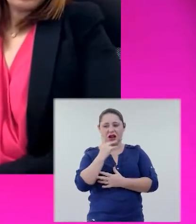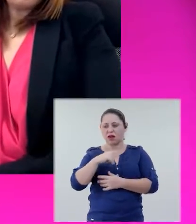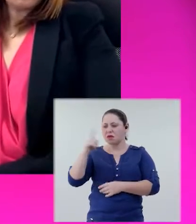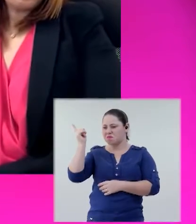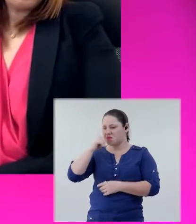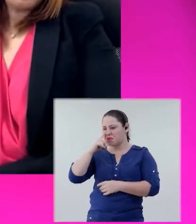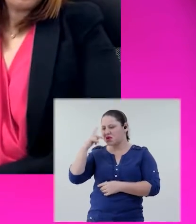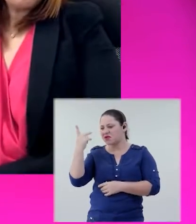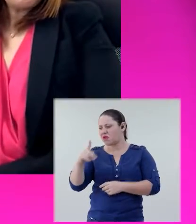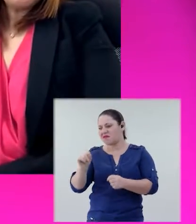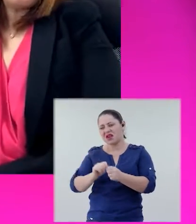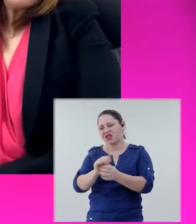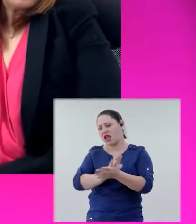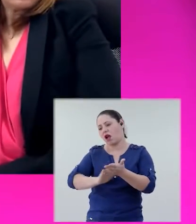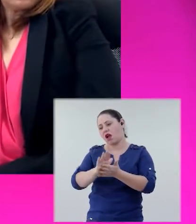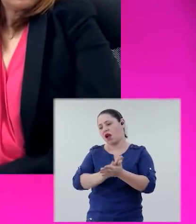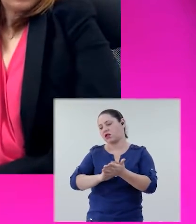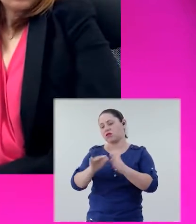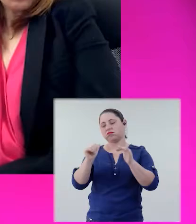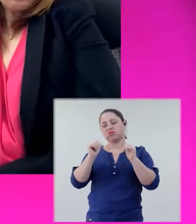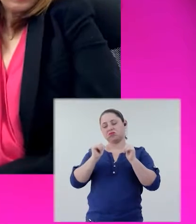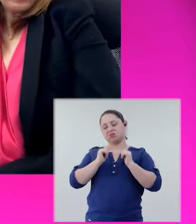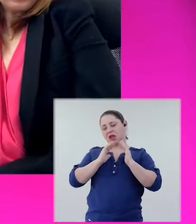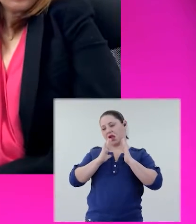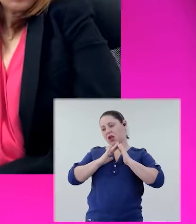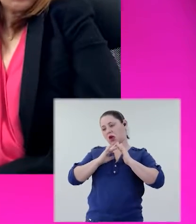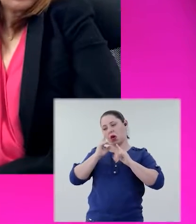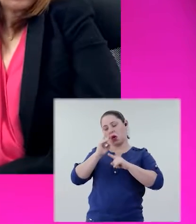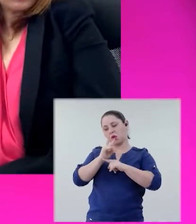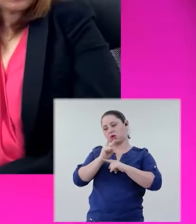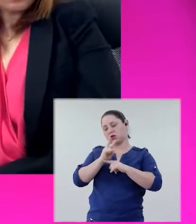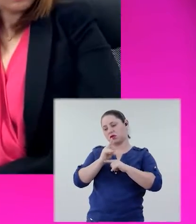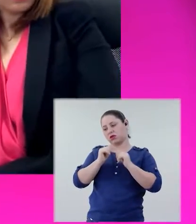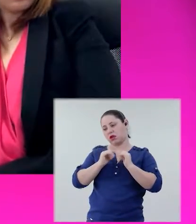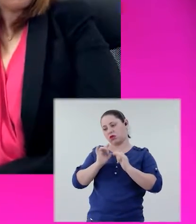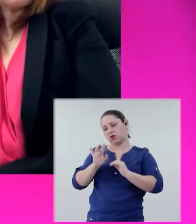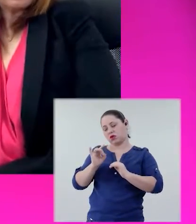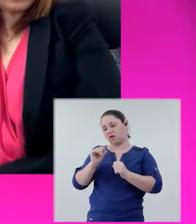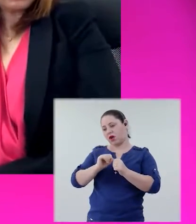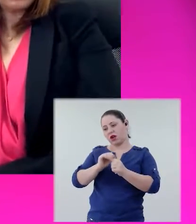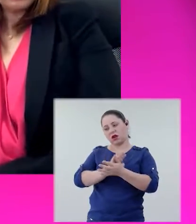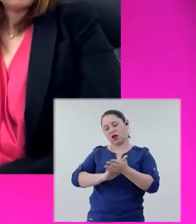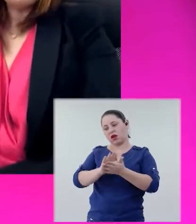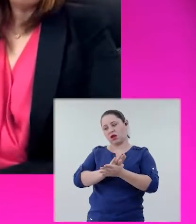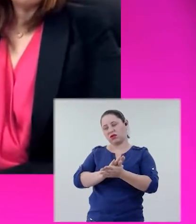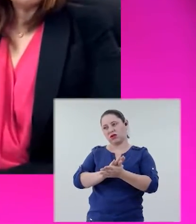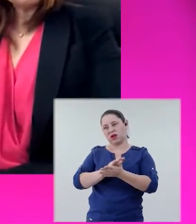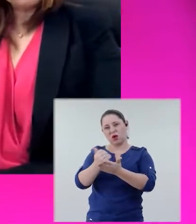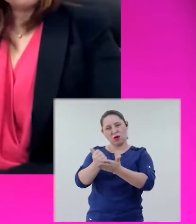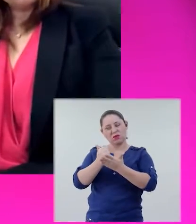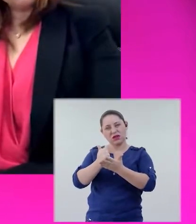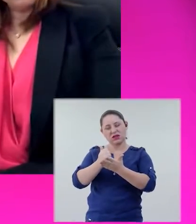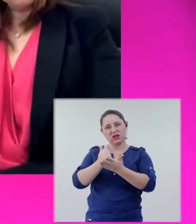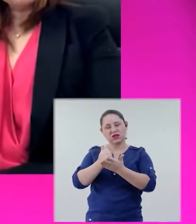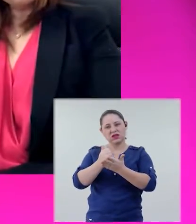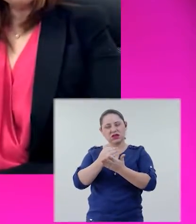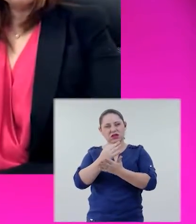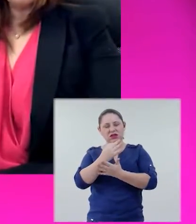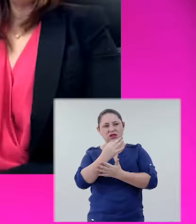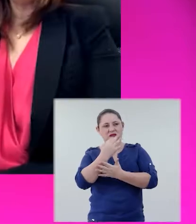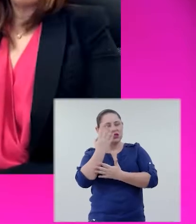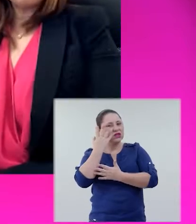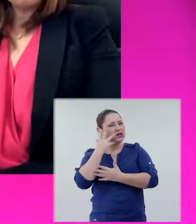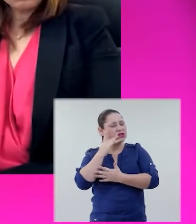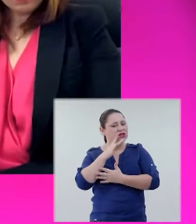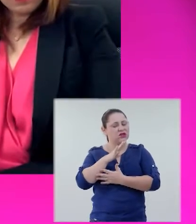olha, a sua mãe não faz nada, ela só fica em casa, só cuida de casa, ela não faz nada. Então, vai trazendo para a criança